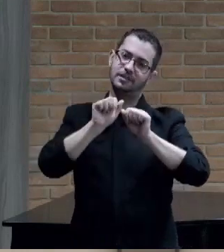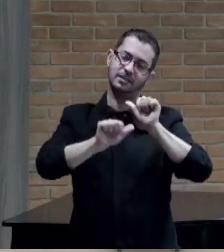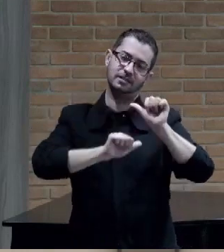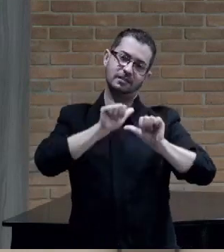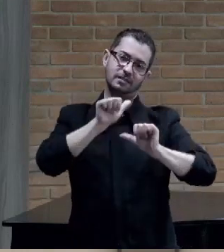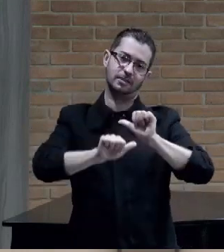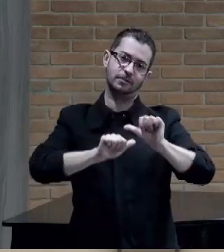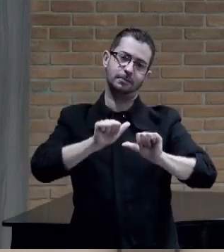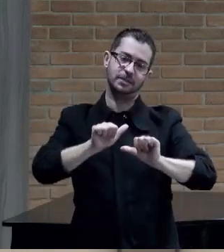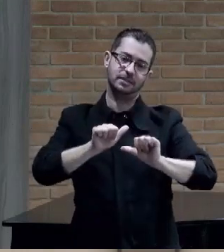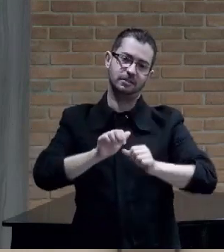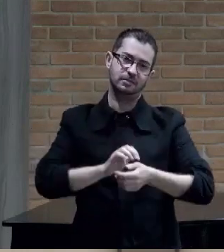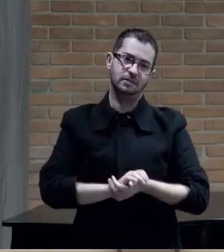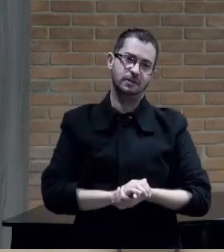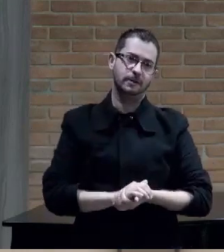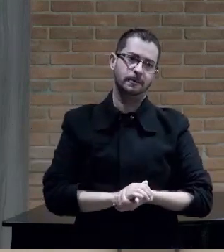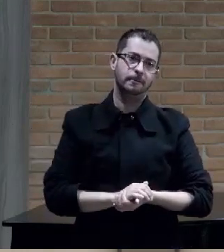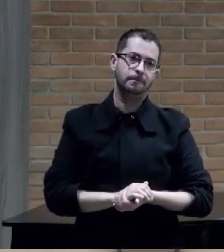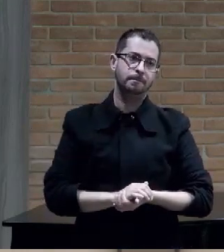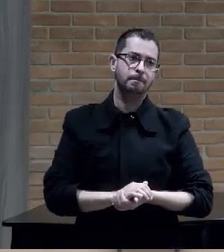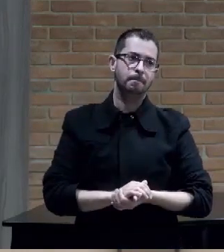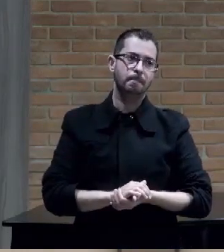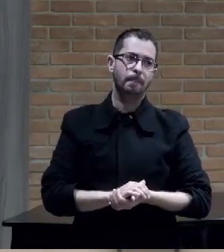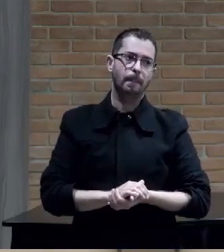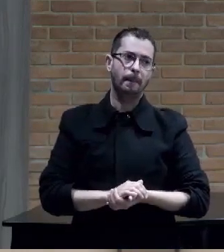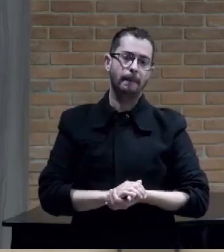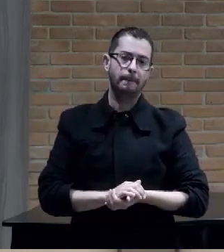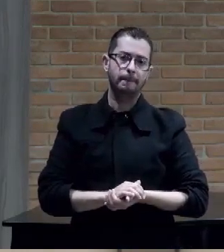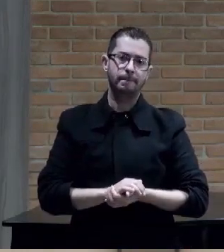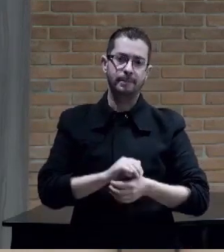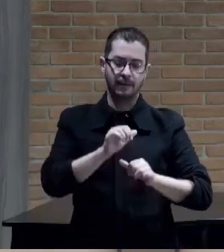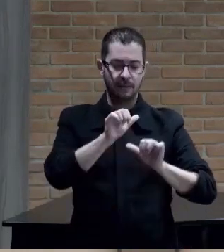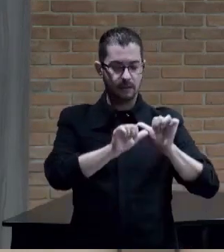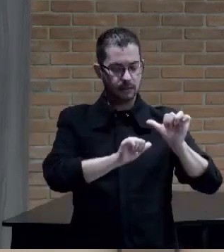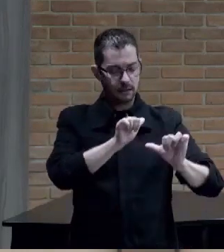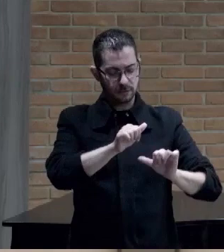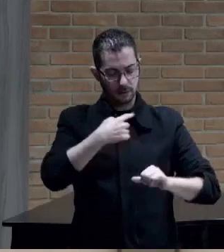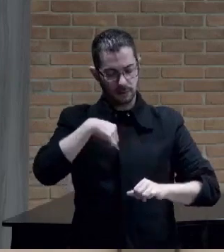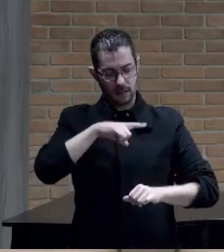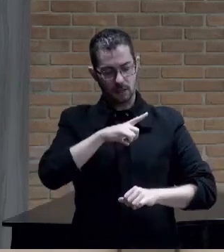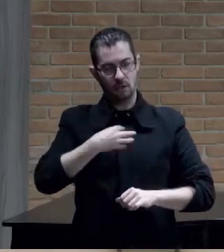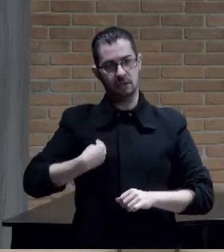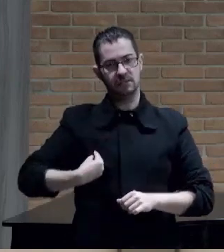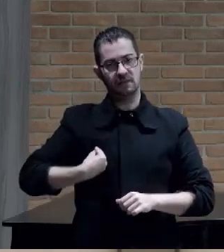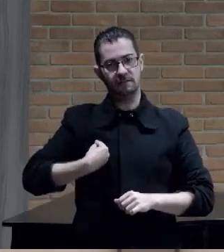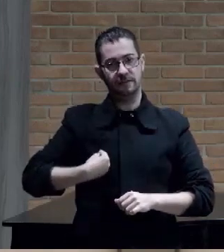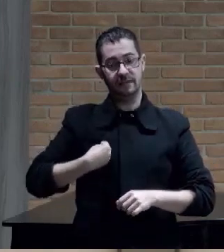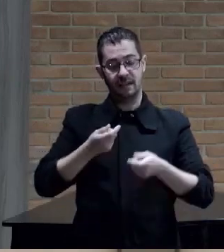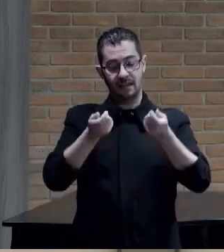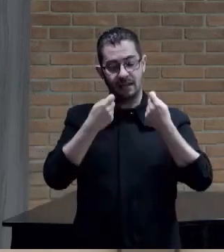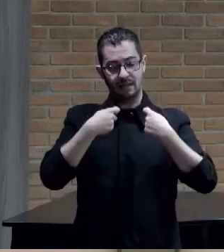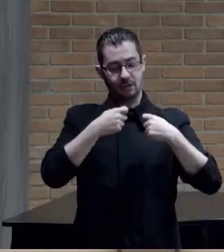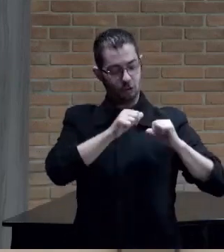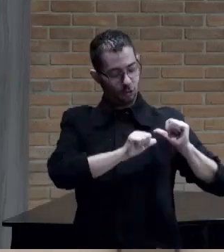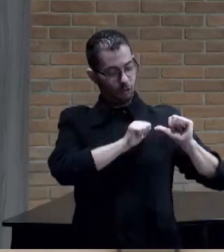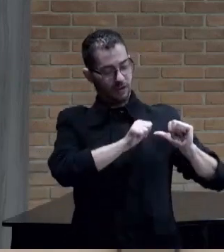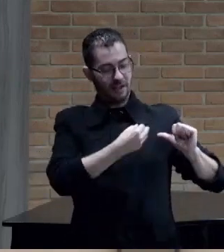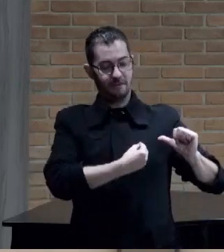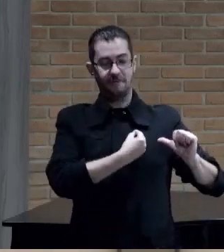transformação. Então, transformar a nossa natureza e nos dar a vida eterna por meio do